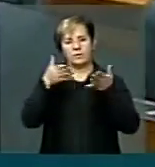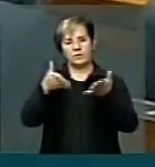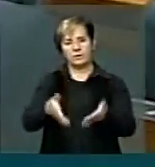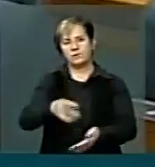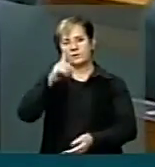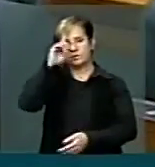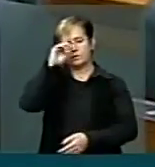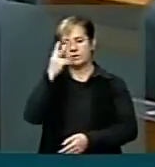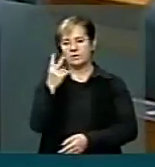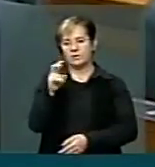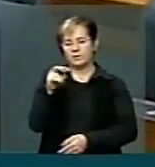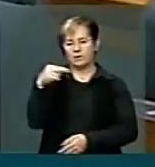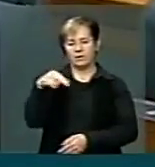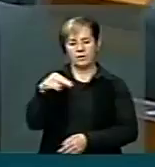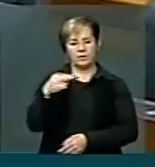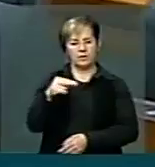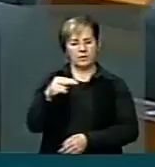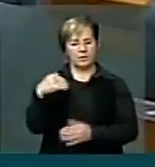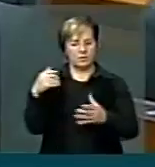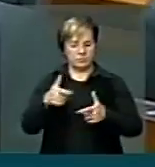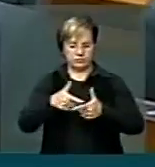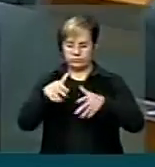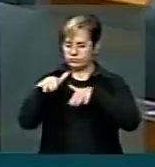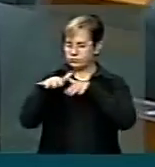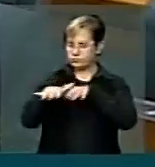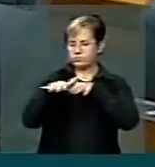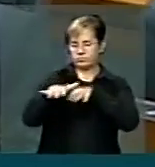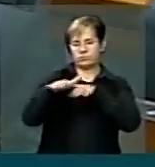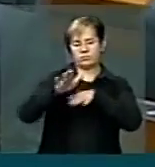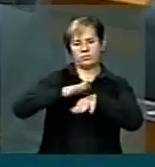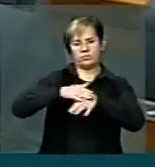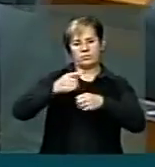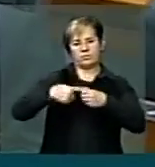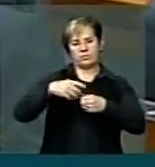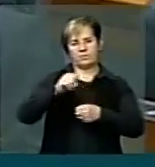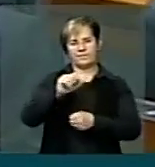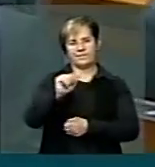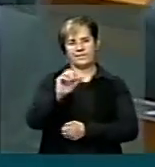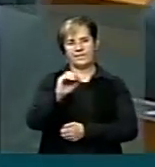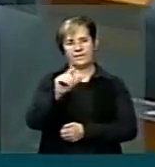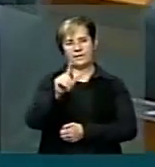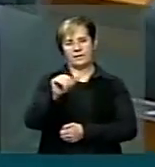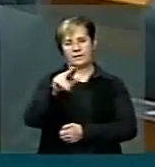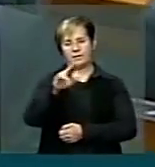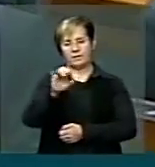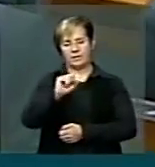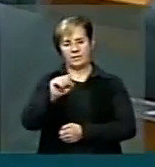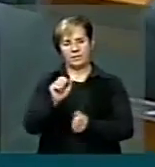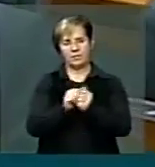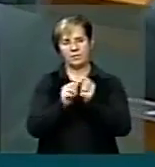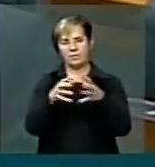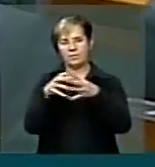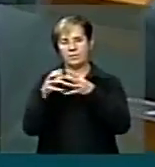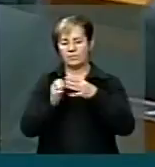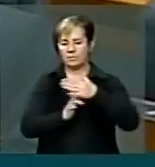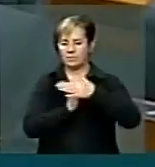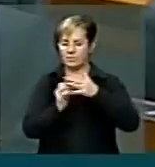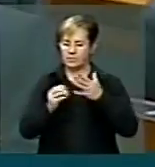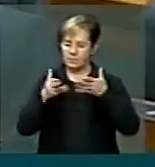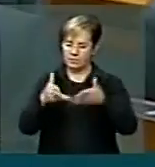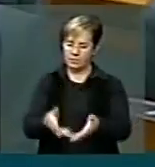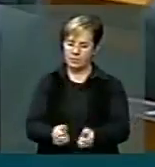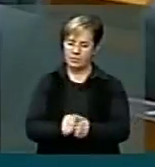novembro, de uma grande caminhada em São Luís, com as entidades envolvidas, de certa forma